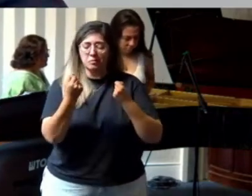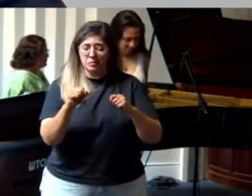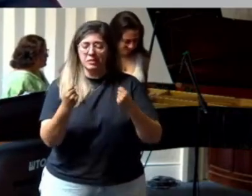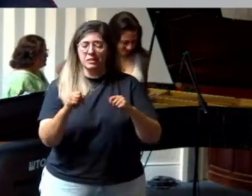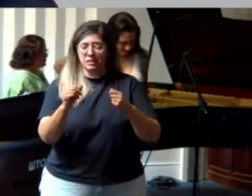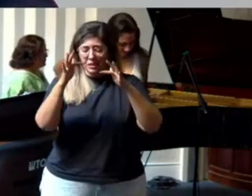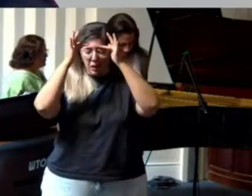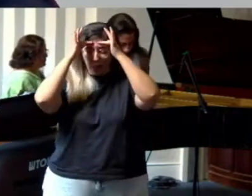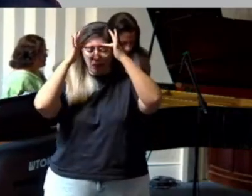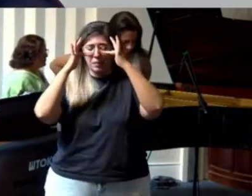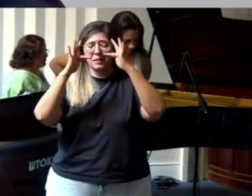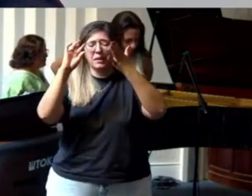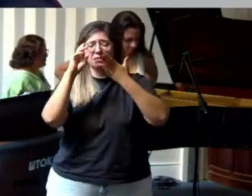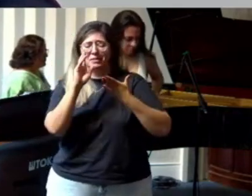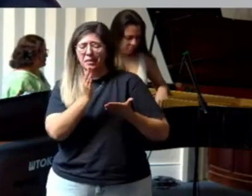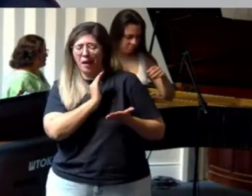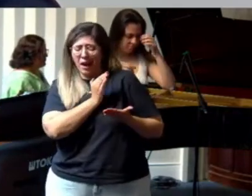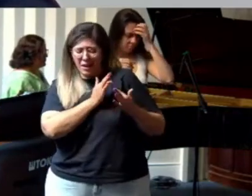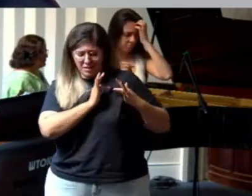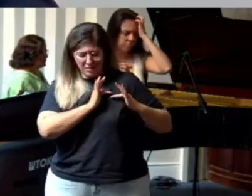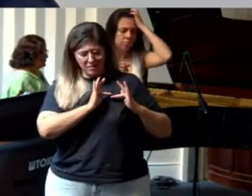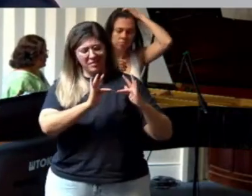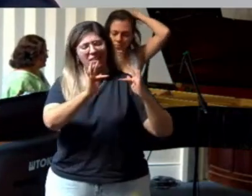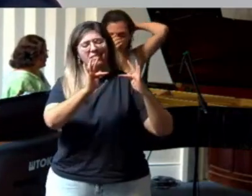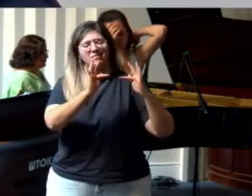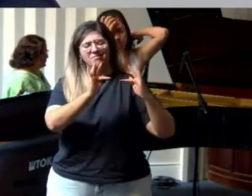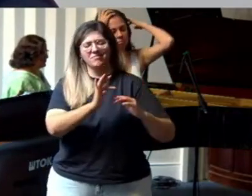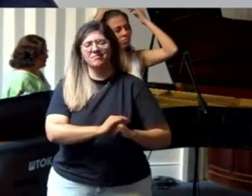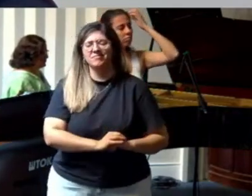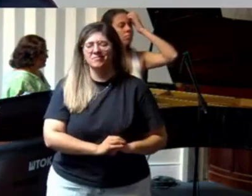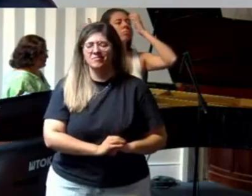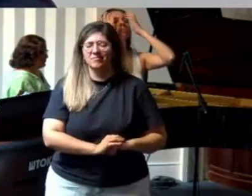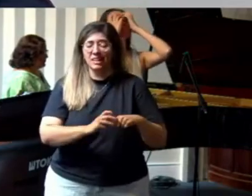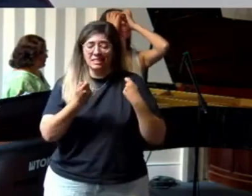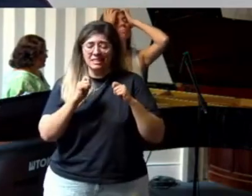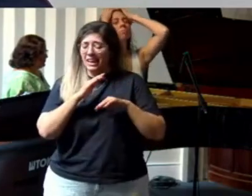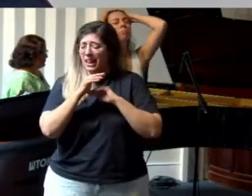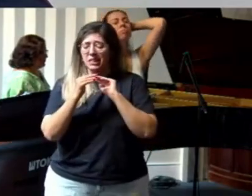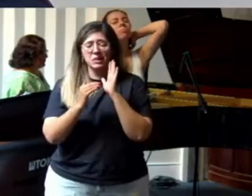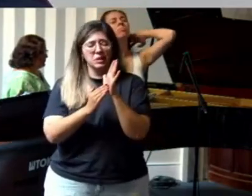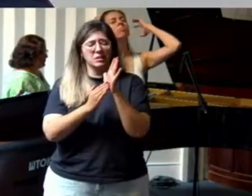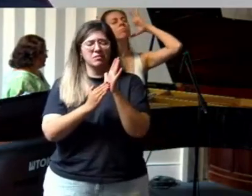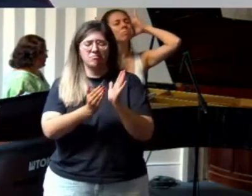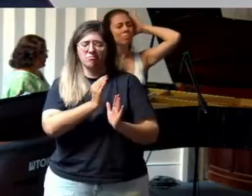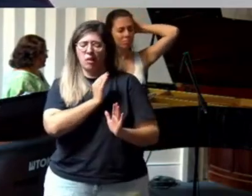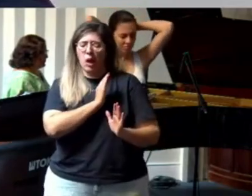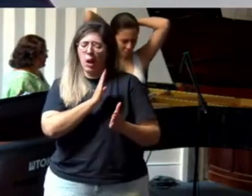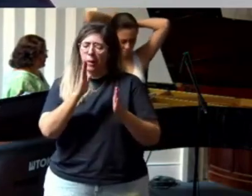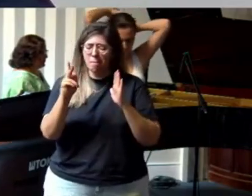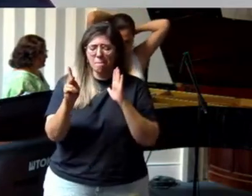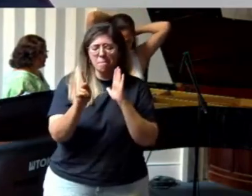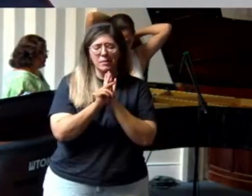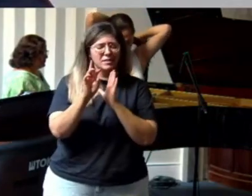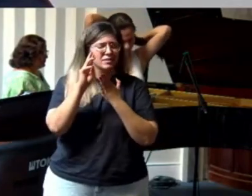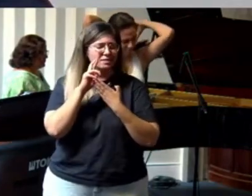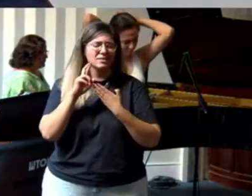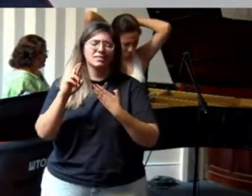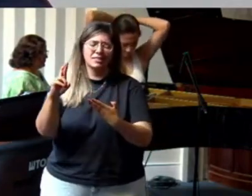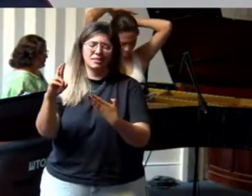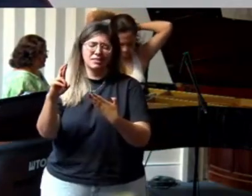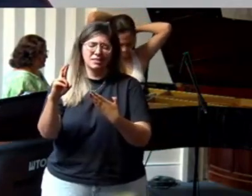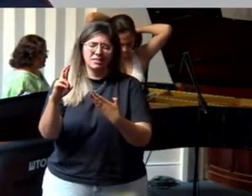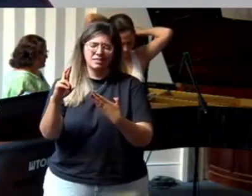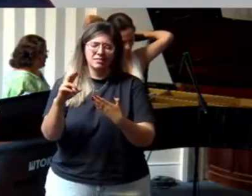Senhor, precisa vir do coração mesmo. Precisa ser completa. Nosso coração tem de ser Teu. Senhor,